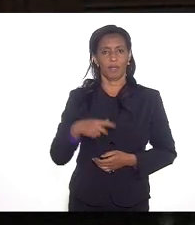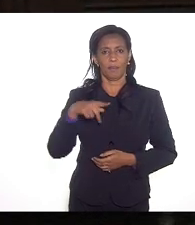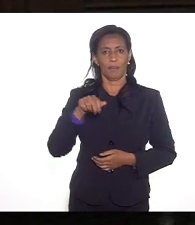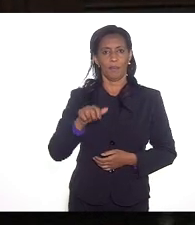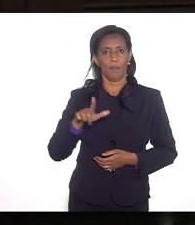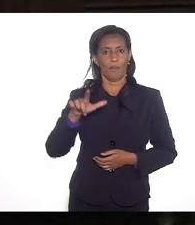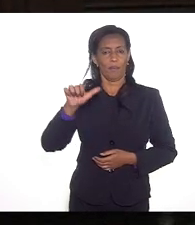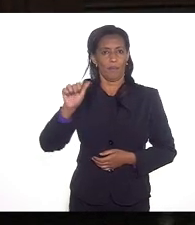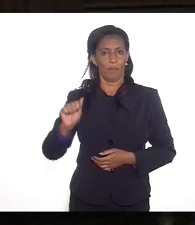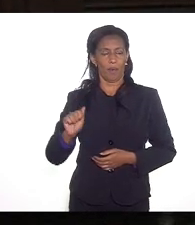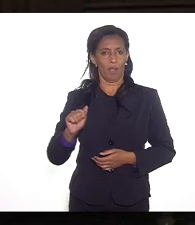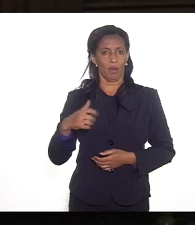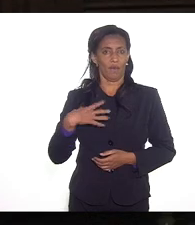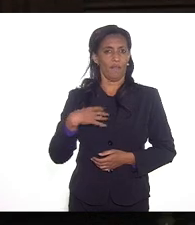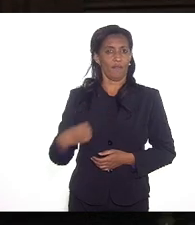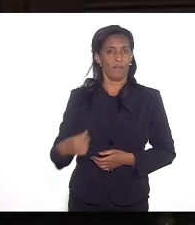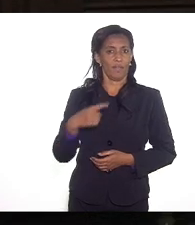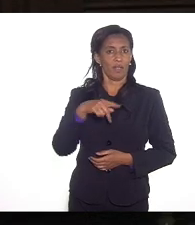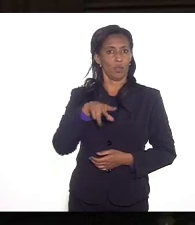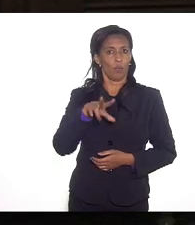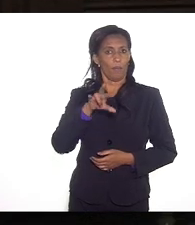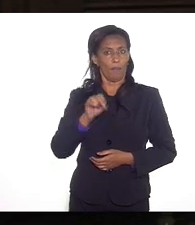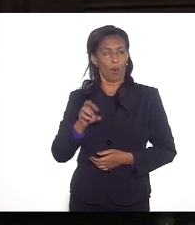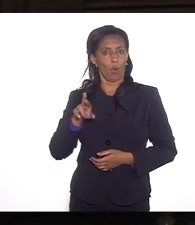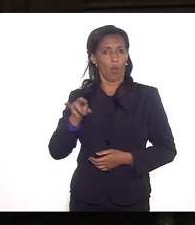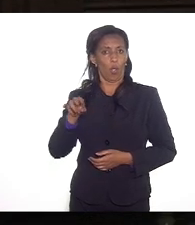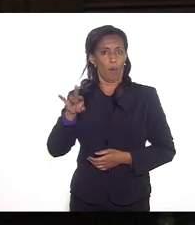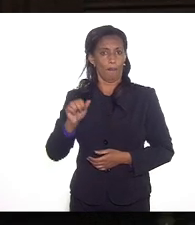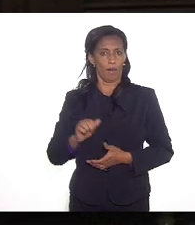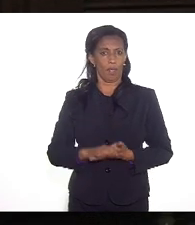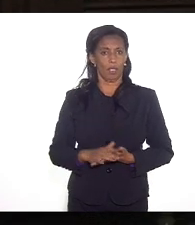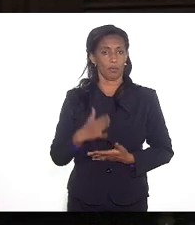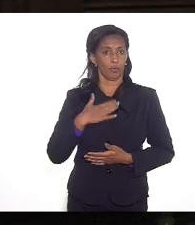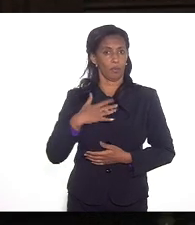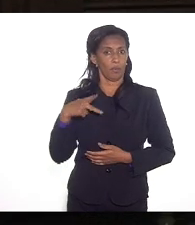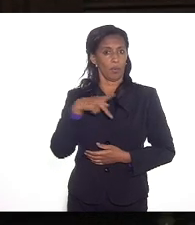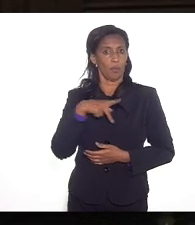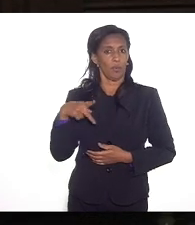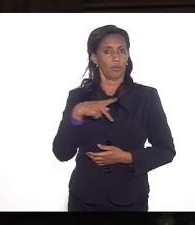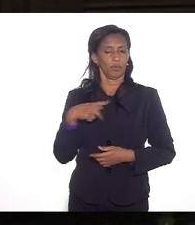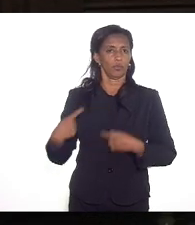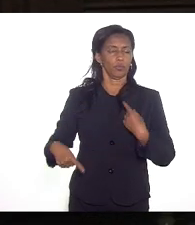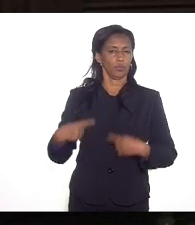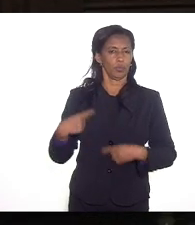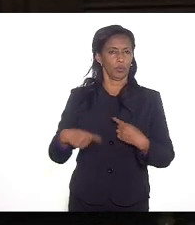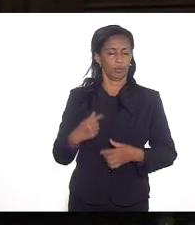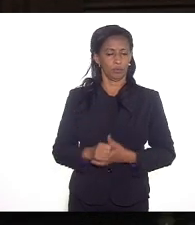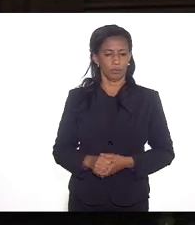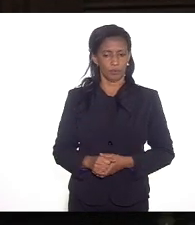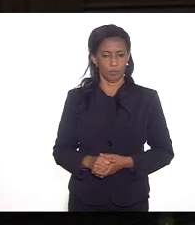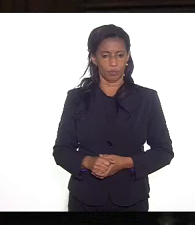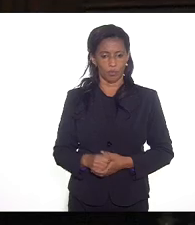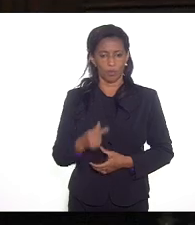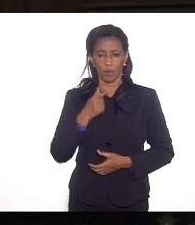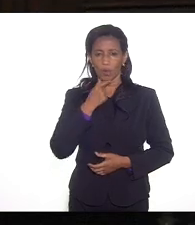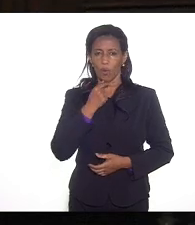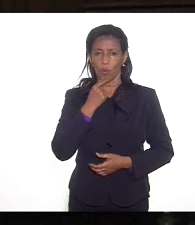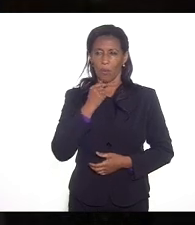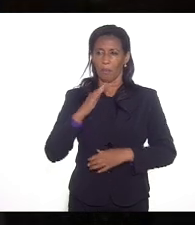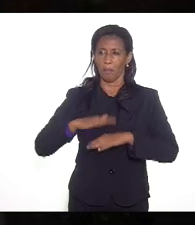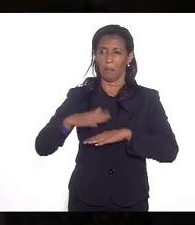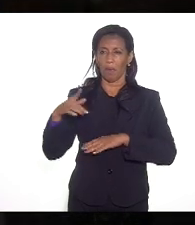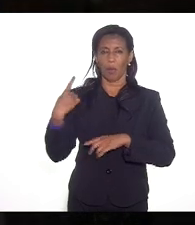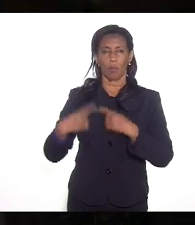Peltier filha de Paulo Roberto Santos que foi meu professor de política o One o